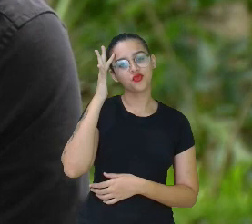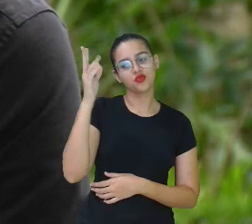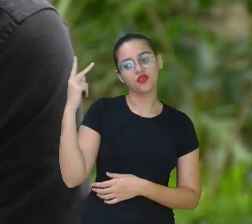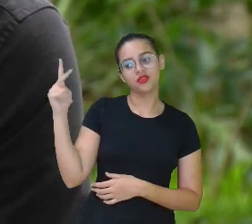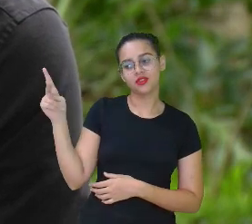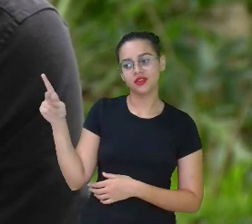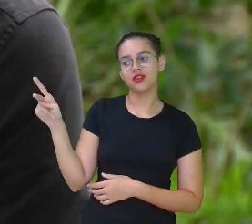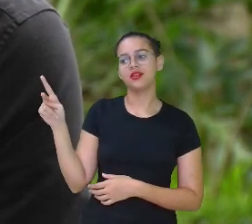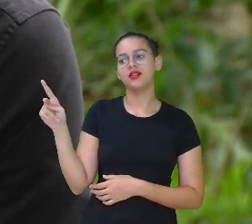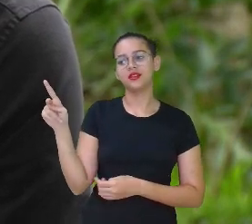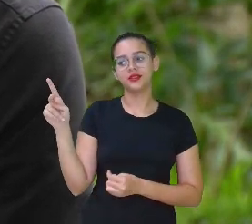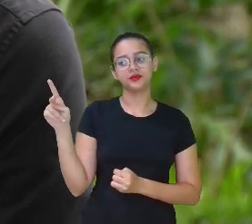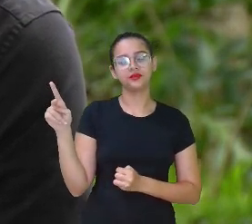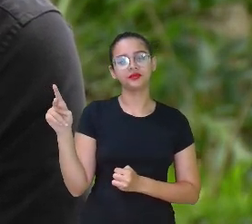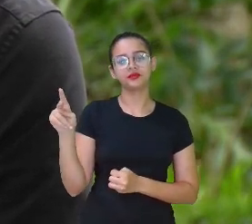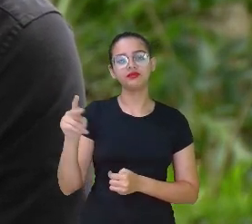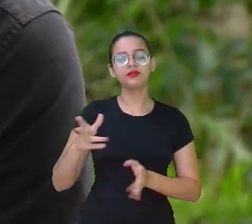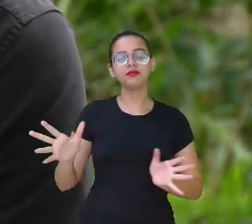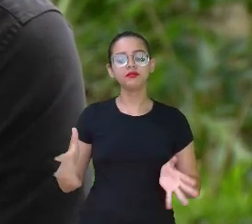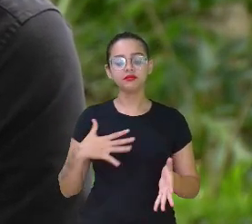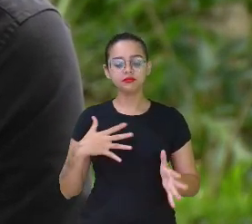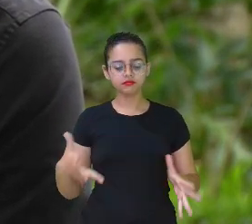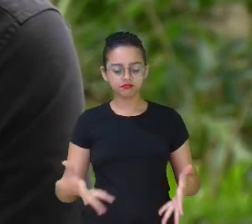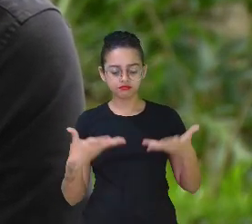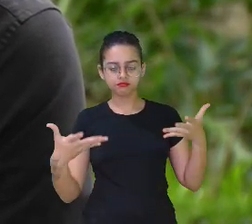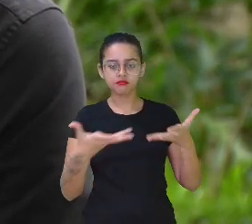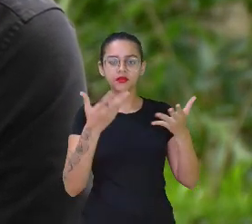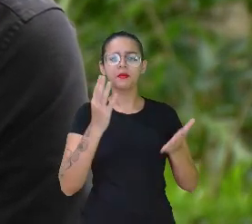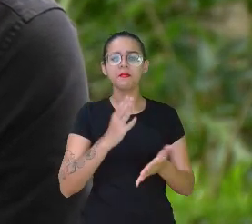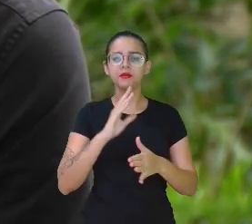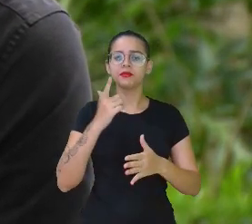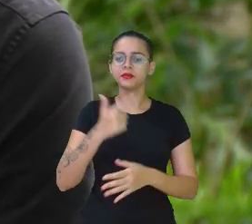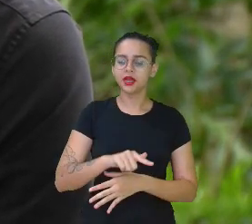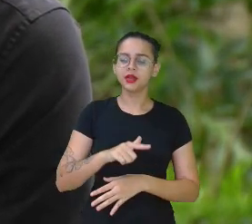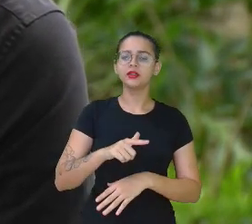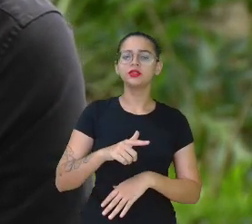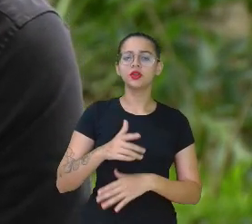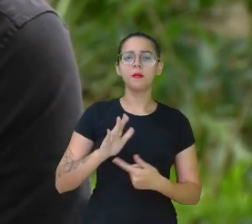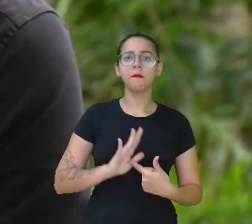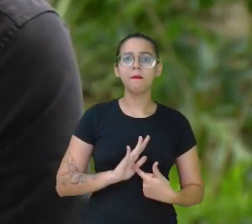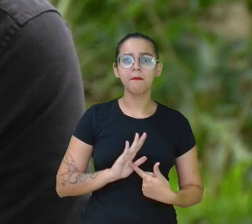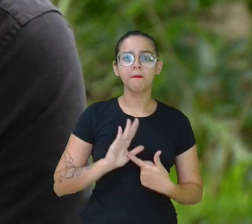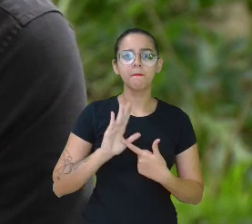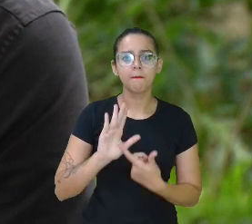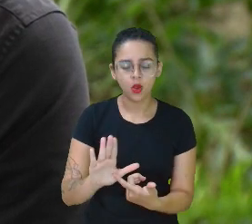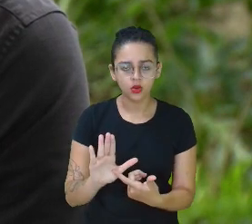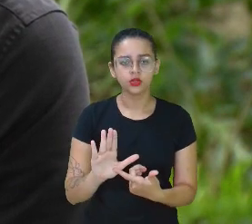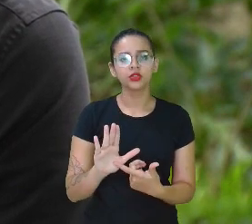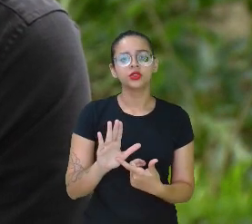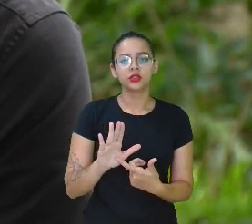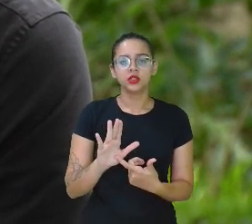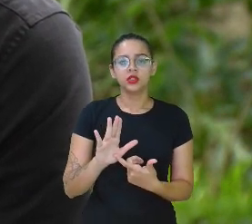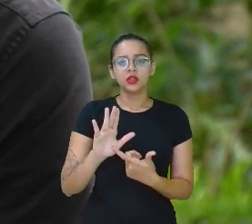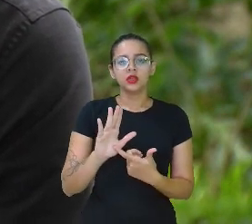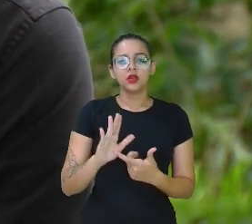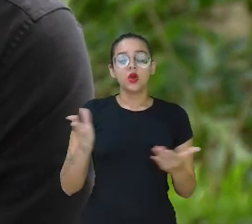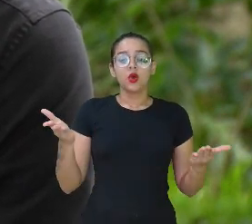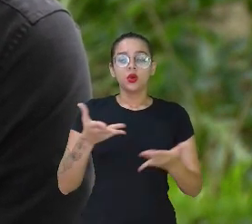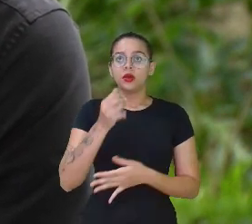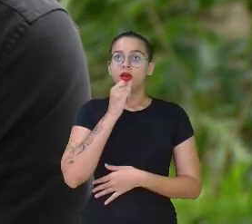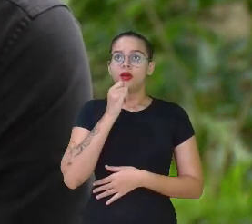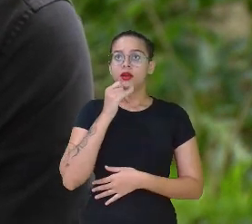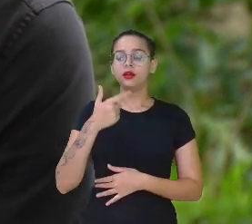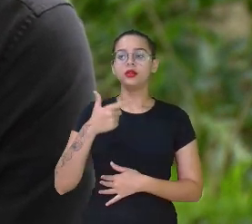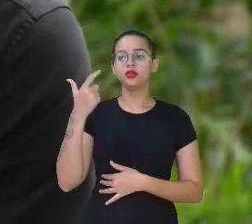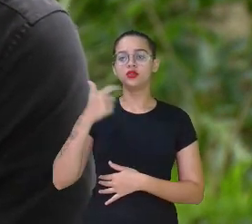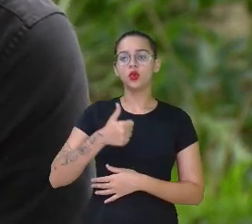deles me impulsionaram a cada vez mais mostrar, sabe? E hoje, por exemplo, eu